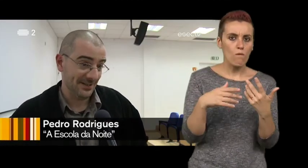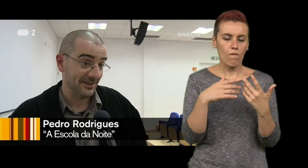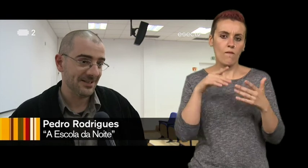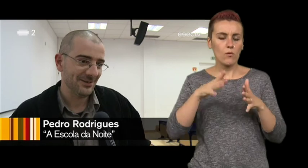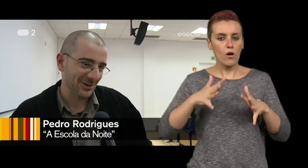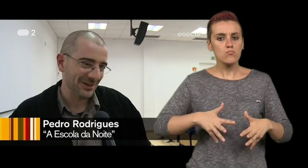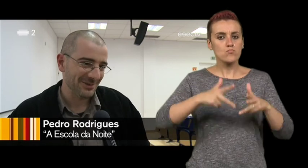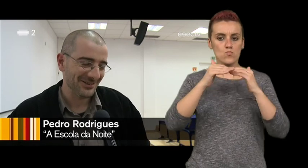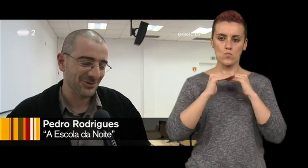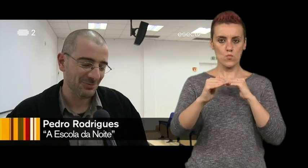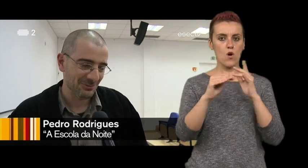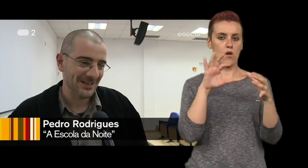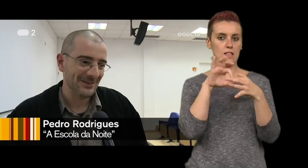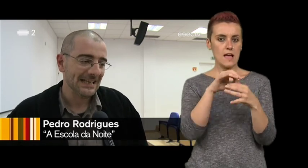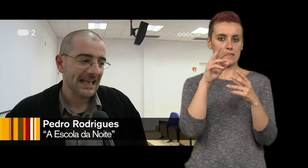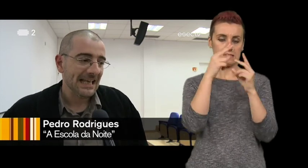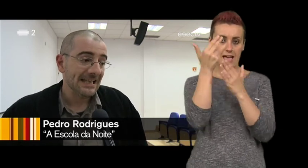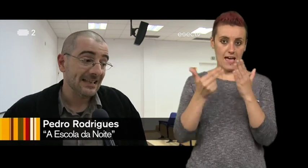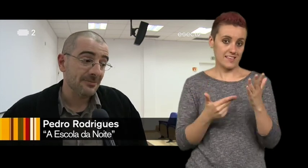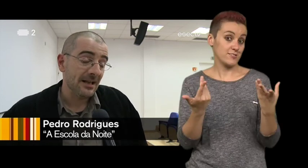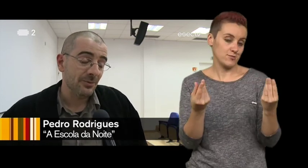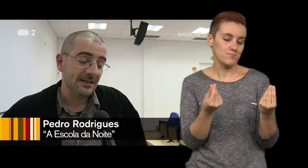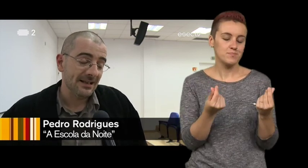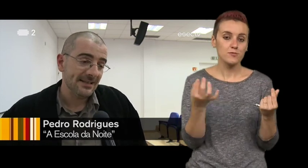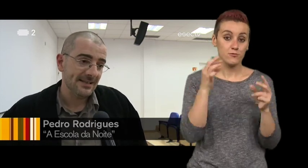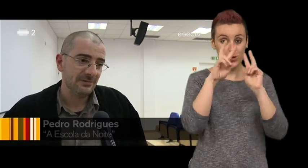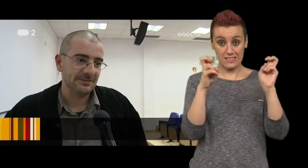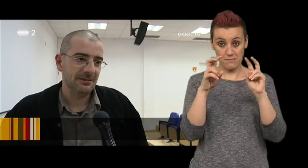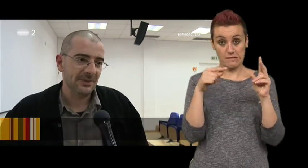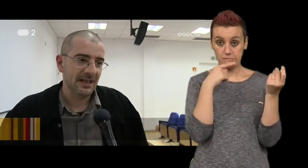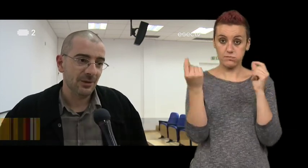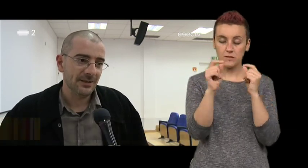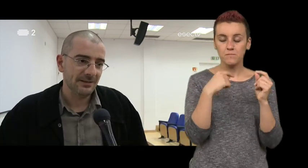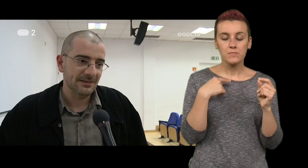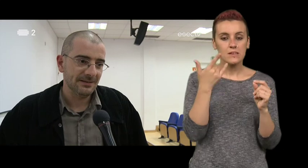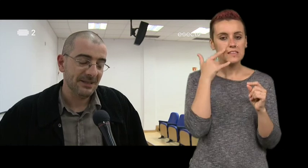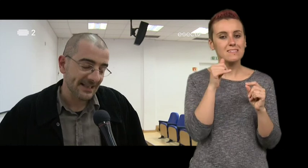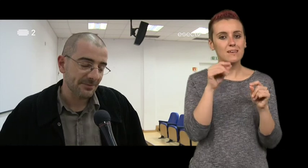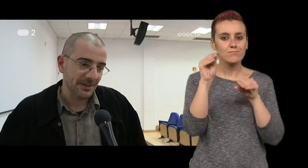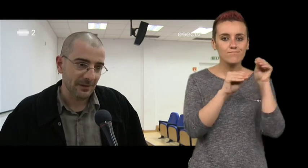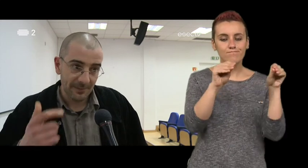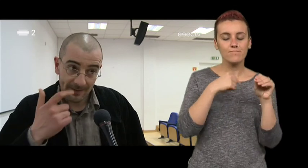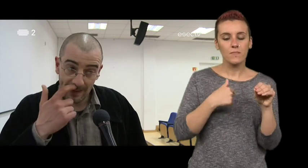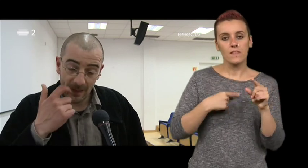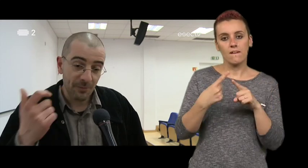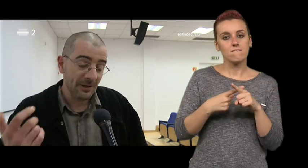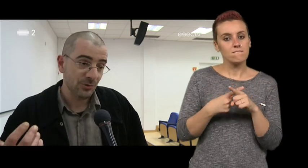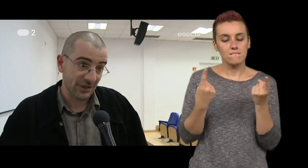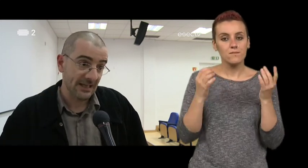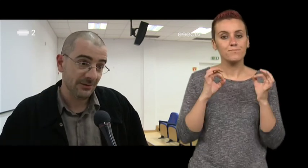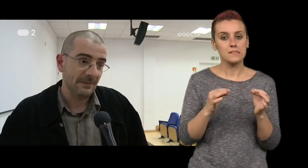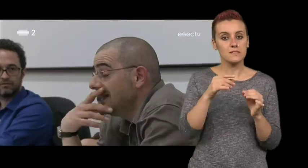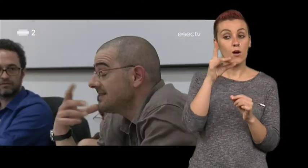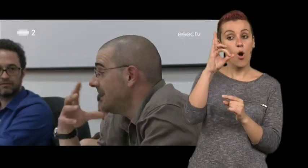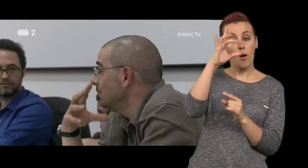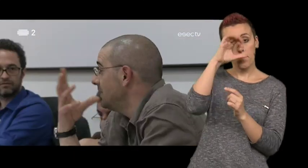do tecido artístico, que era o tema que nos propuseram. E tentei chamar a atenção para algo que me interessa particularmente, que é o papel do